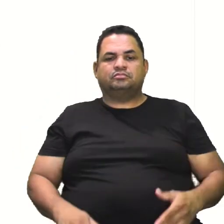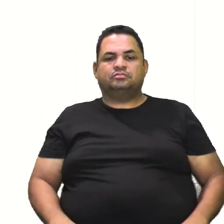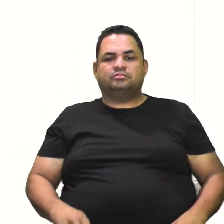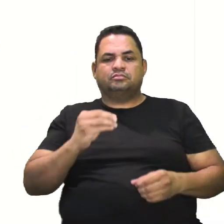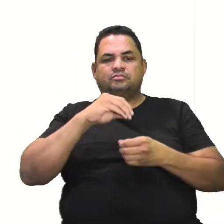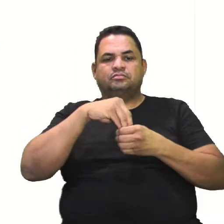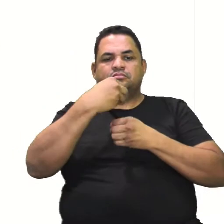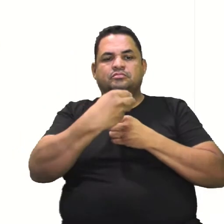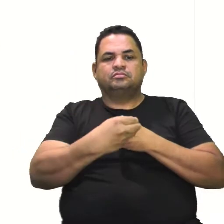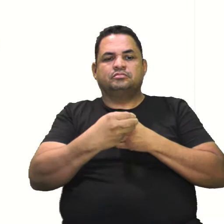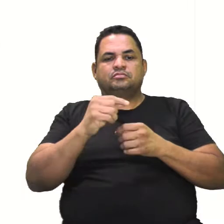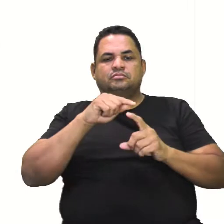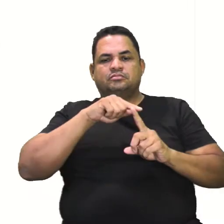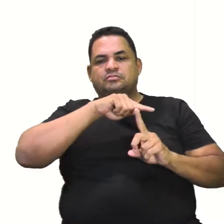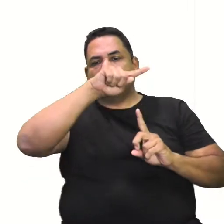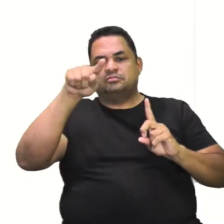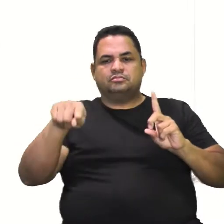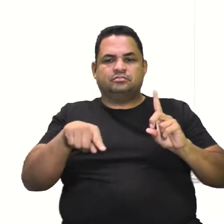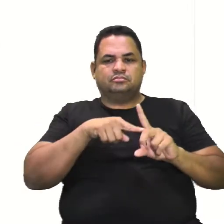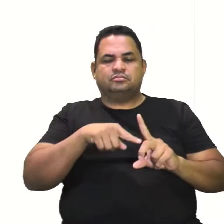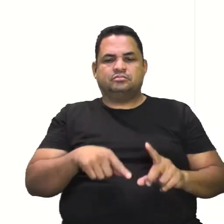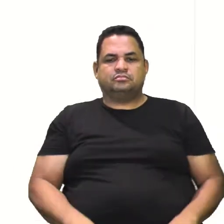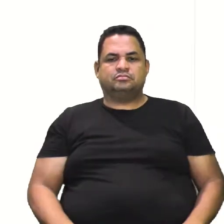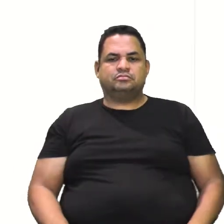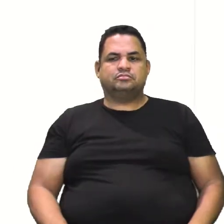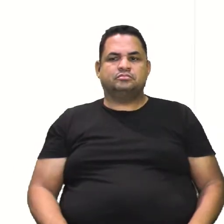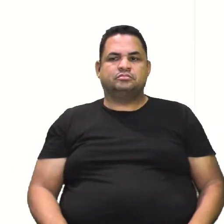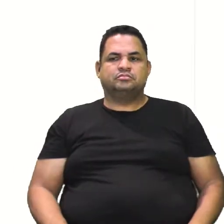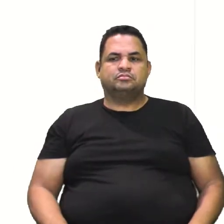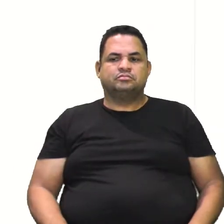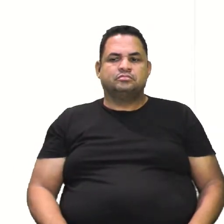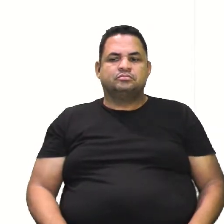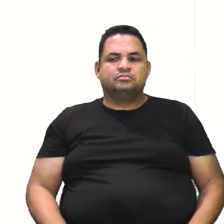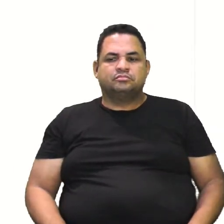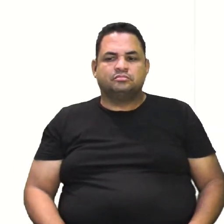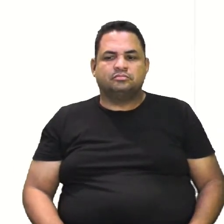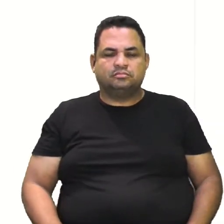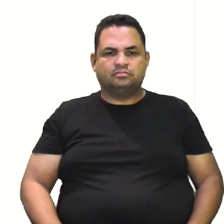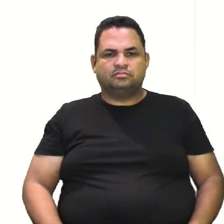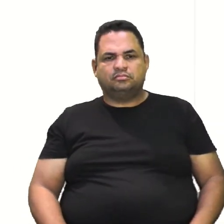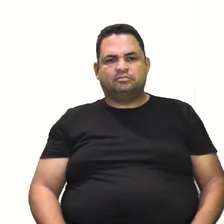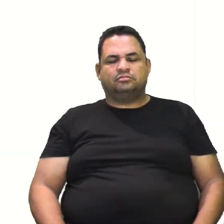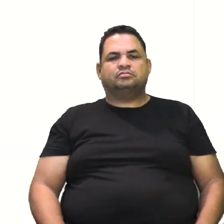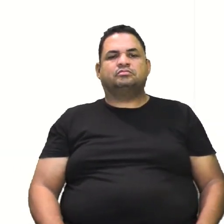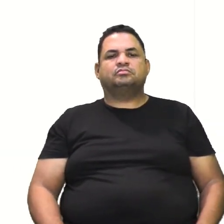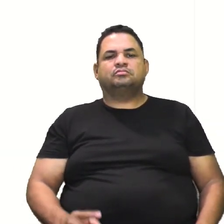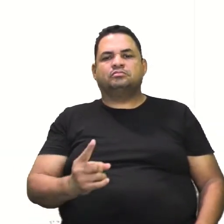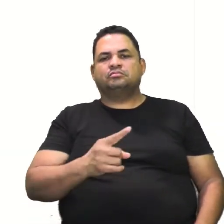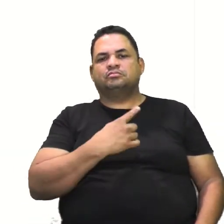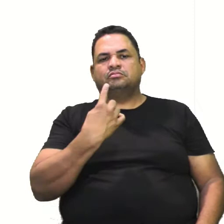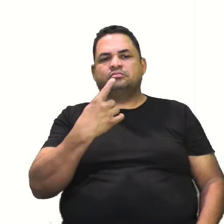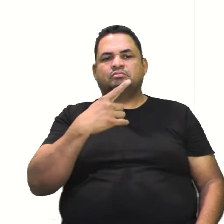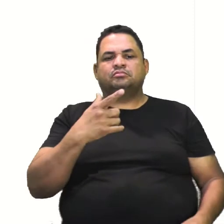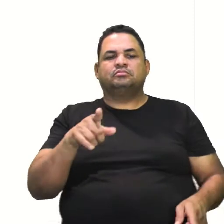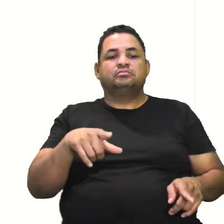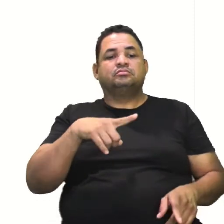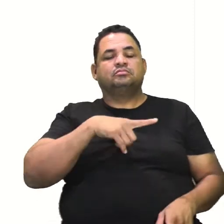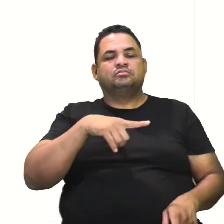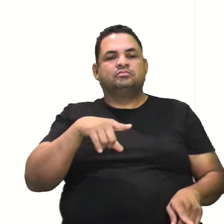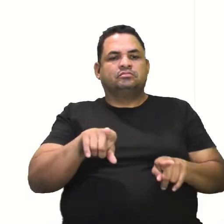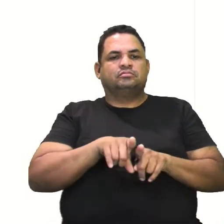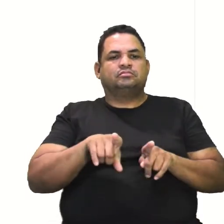é externa à circunferência. Da mesma maneira, nós temos aqui com a reta